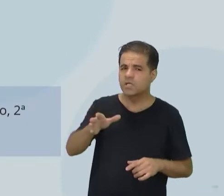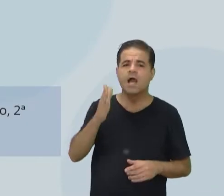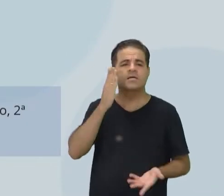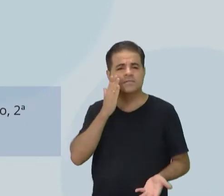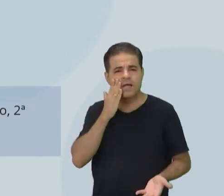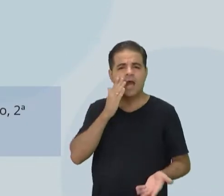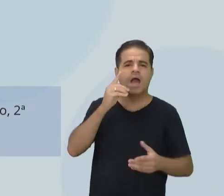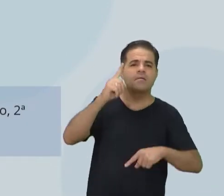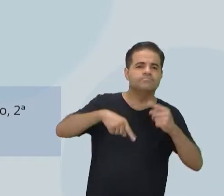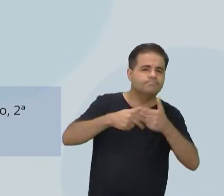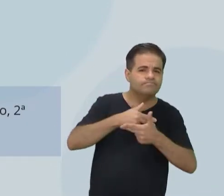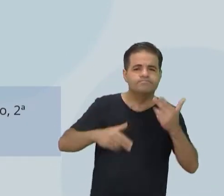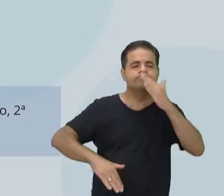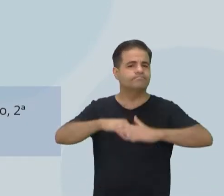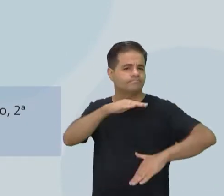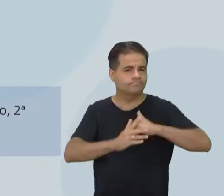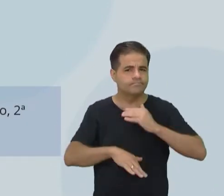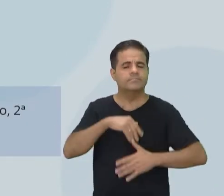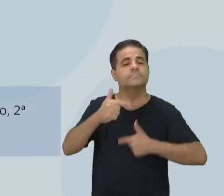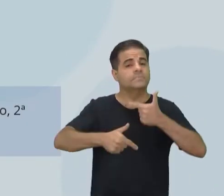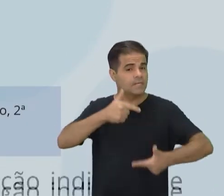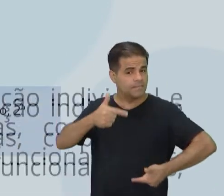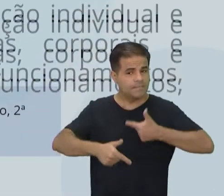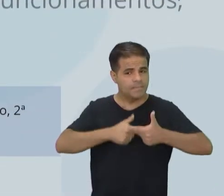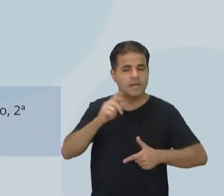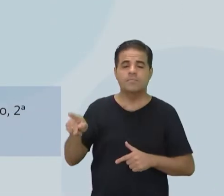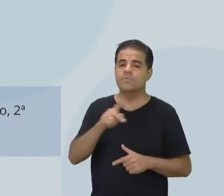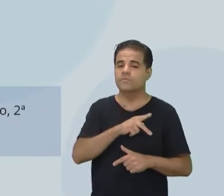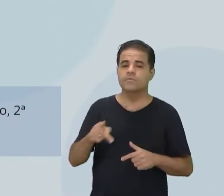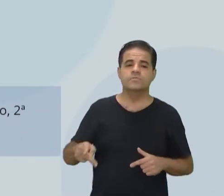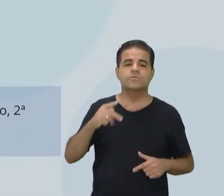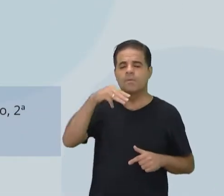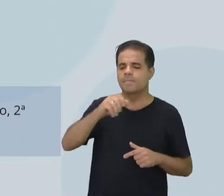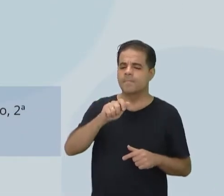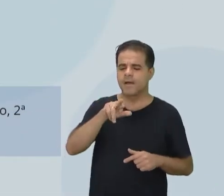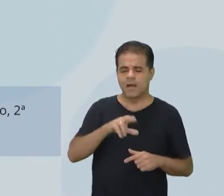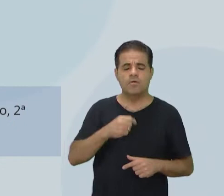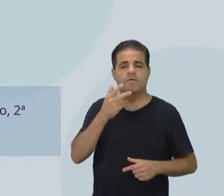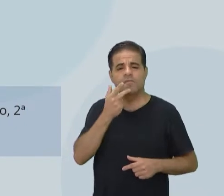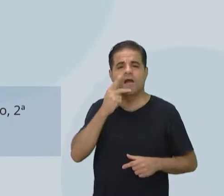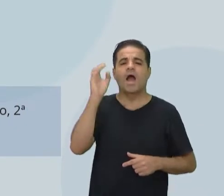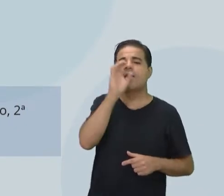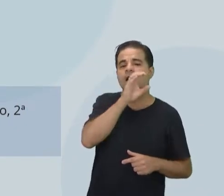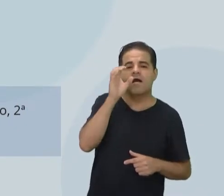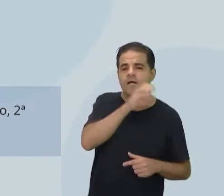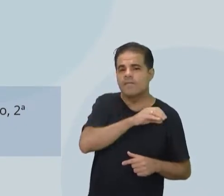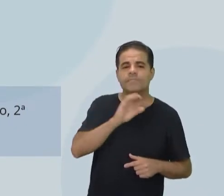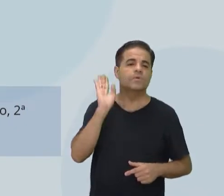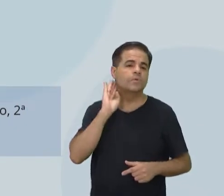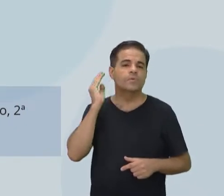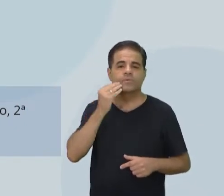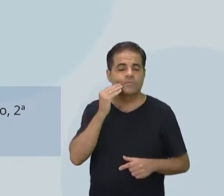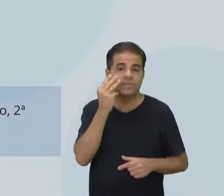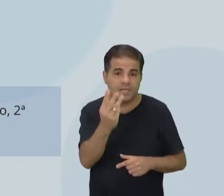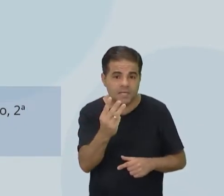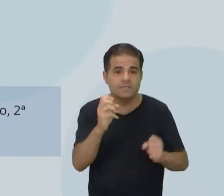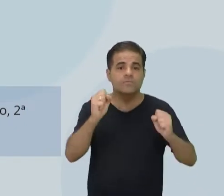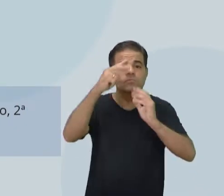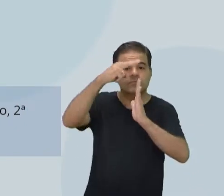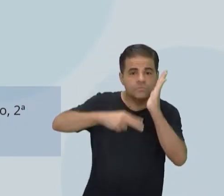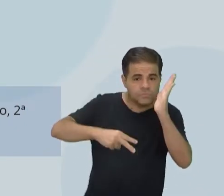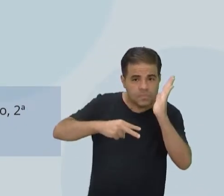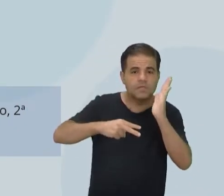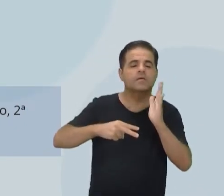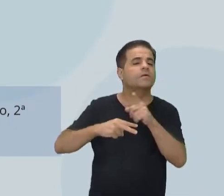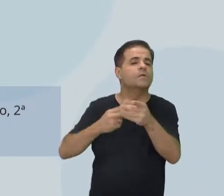ser o esquema. As habilidades que a gente vai trabalhar, professor Mauro, vou falar bem rapidinho ali, a competência 3, pode ler um pouquinho pra